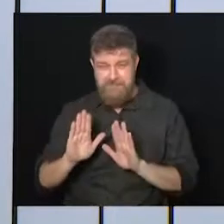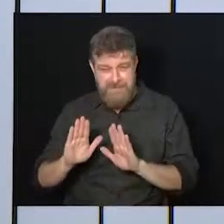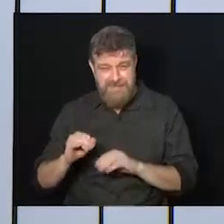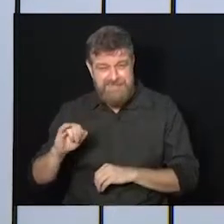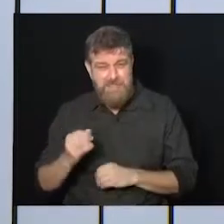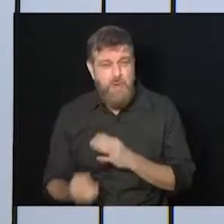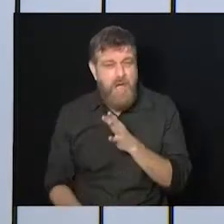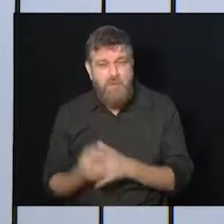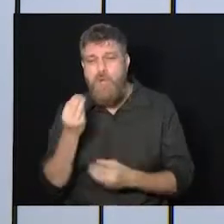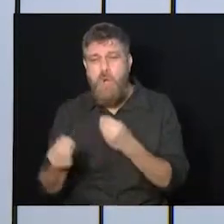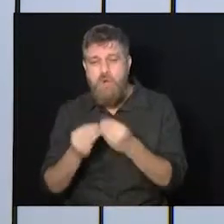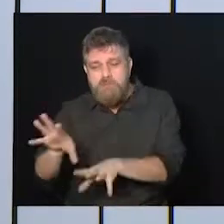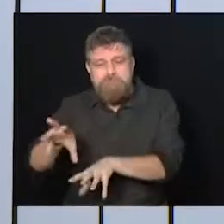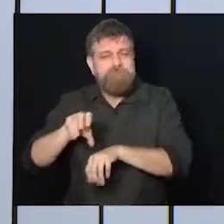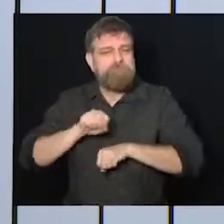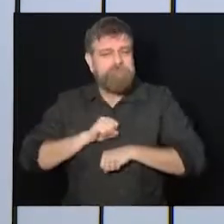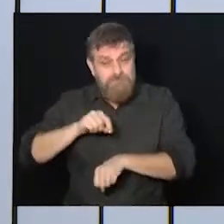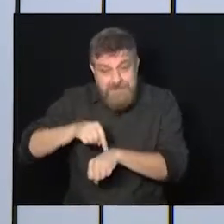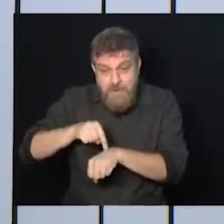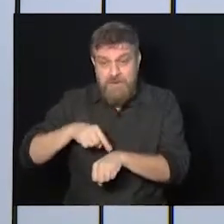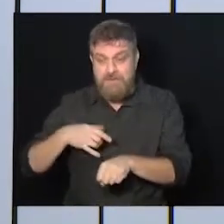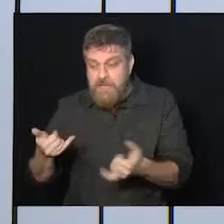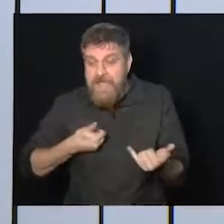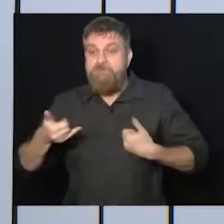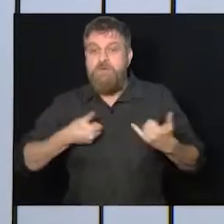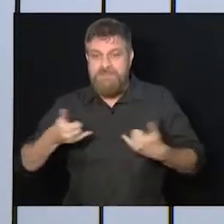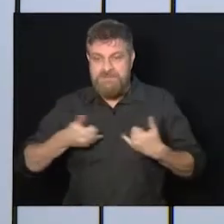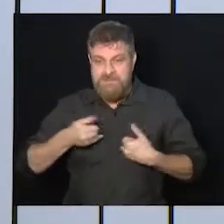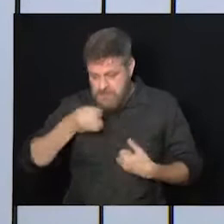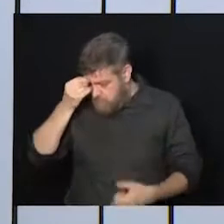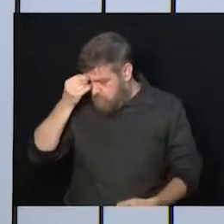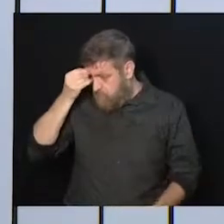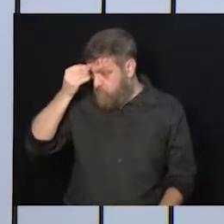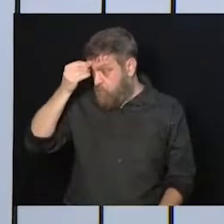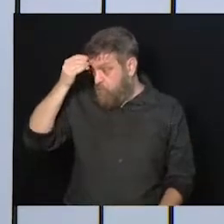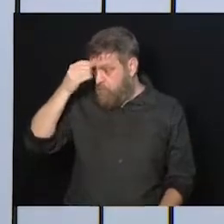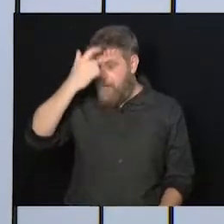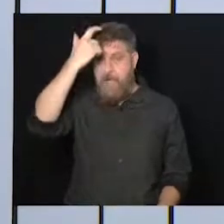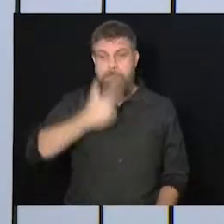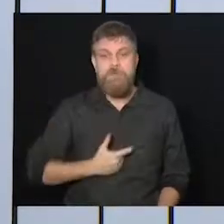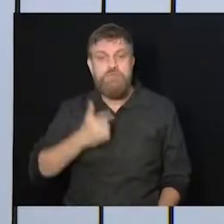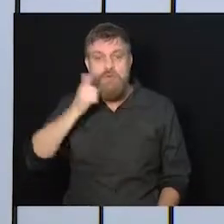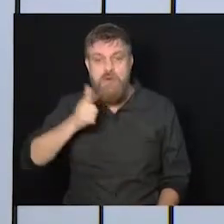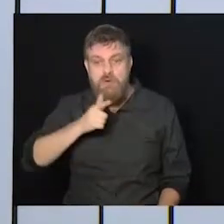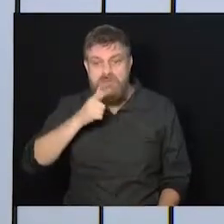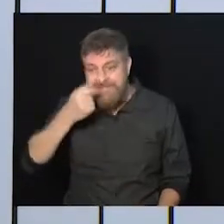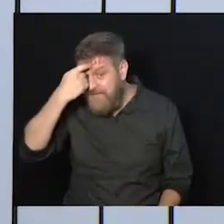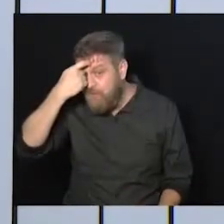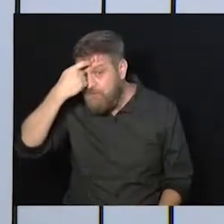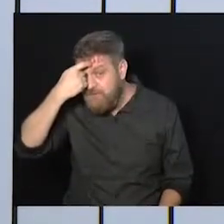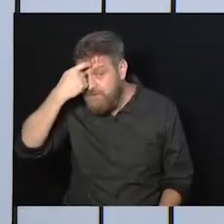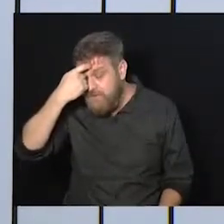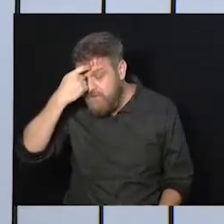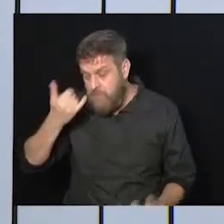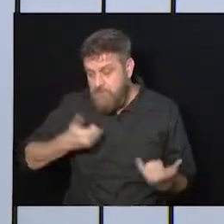isso se constrói no indivíduo a partir do momento que ele tem acesso à informação. o indivíduo constrói a sua própria consciência em função